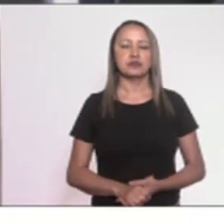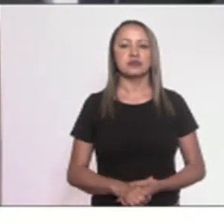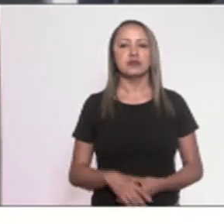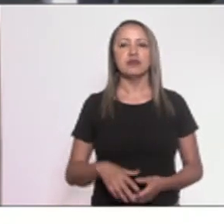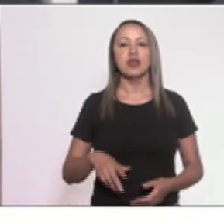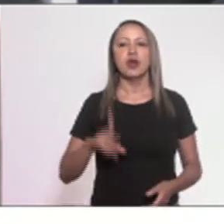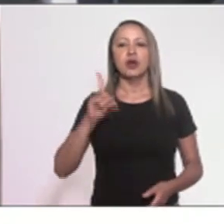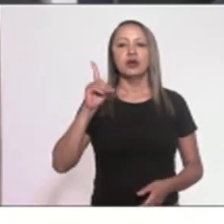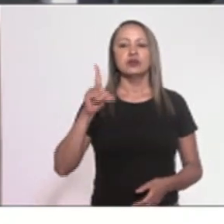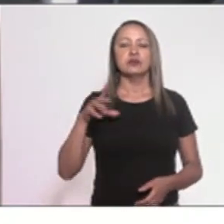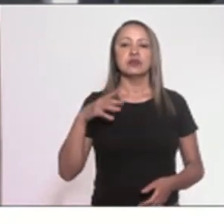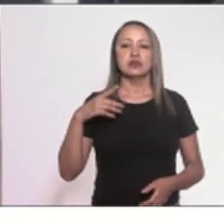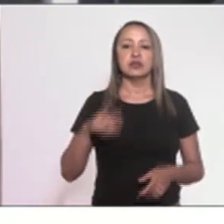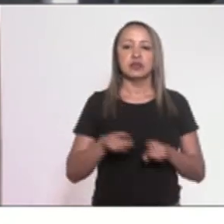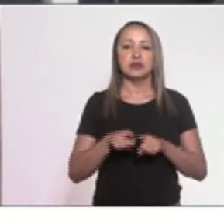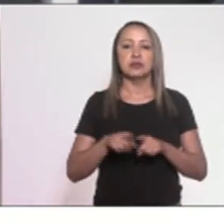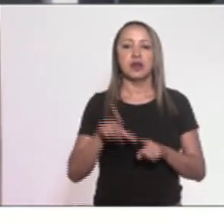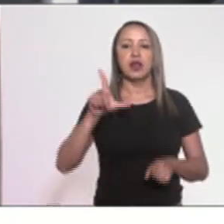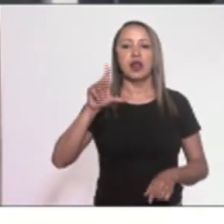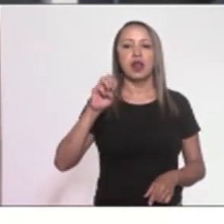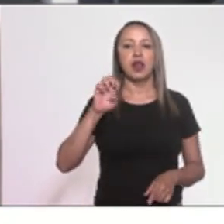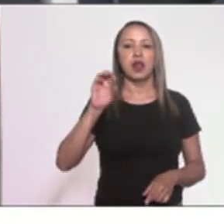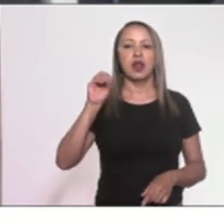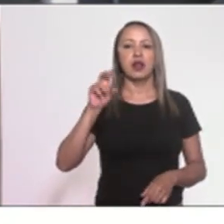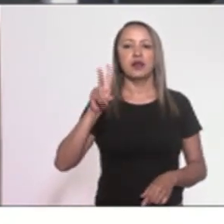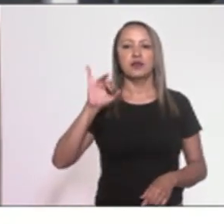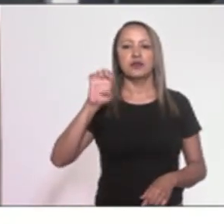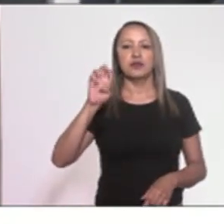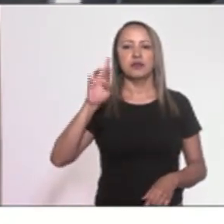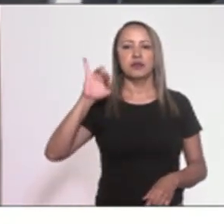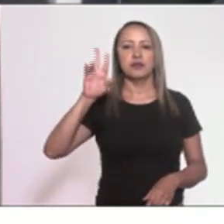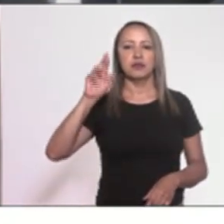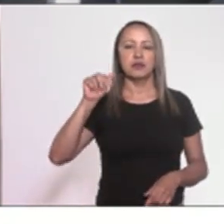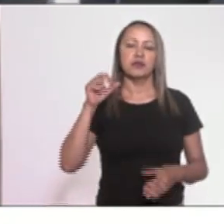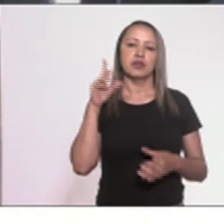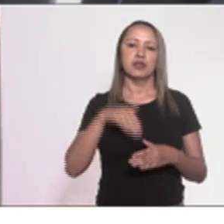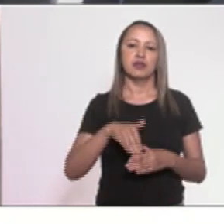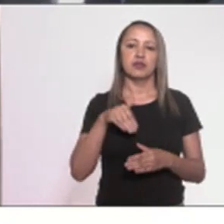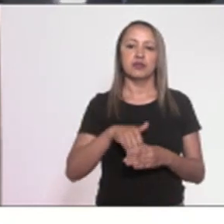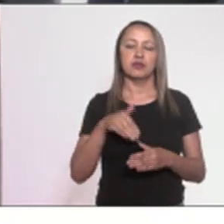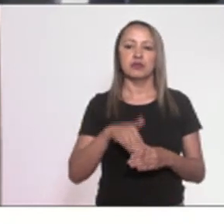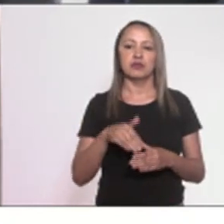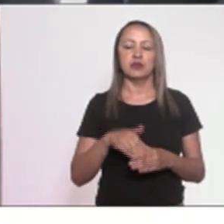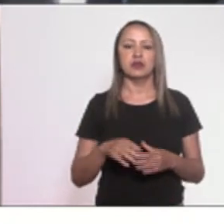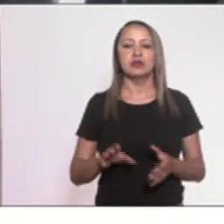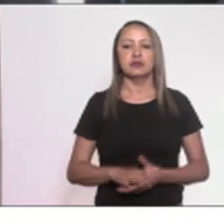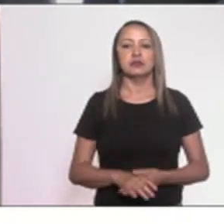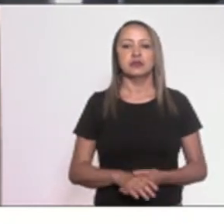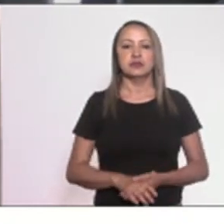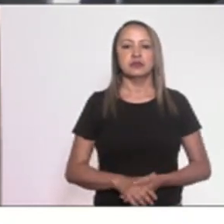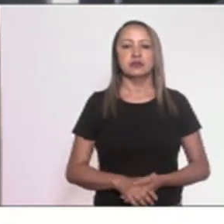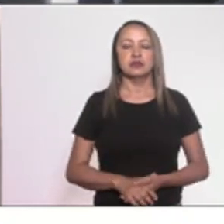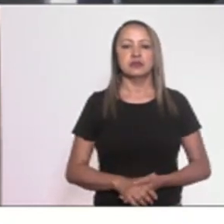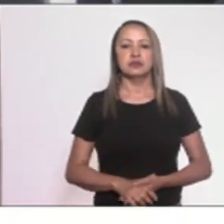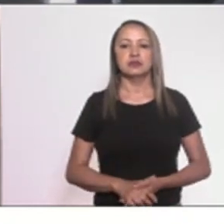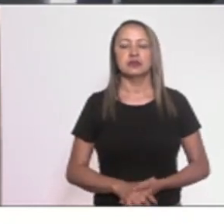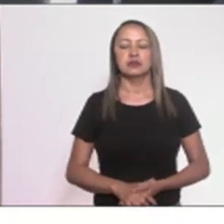Milton Rangel e Léo Vieira. Em votação, as emendas com pareceres